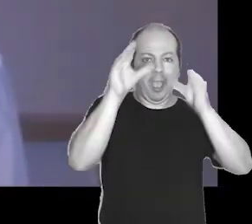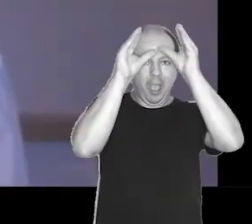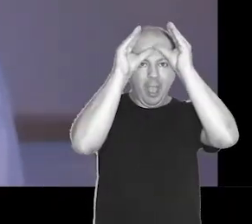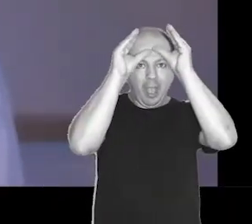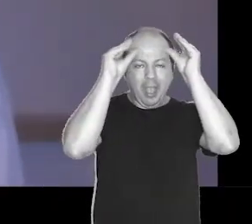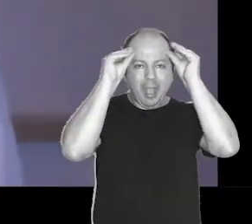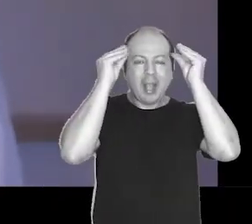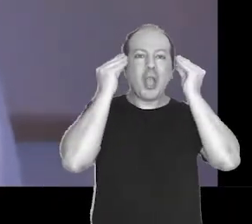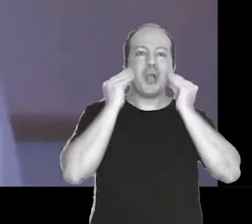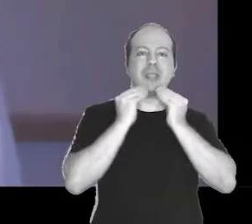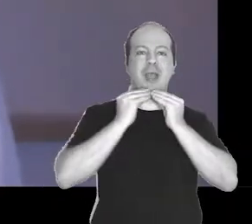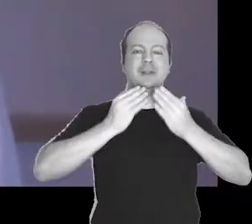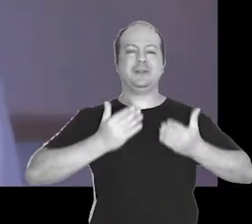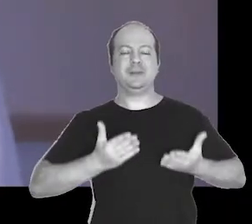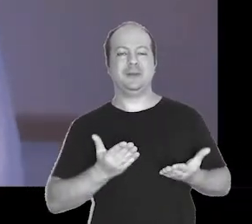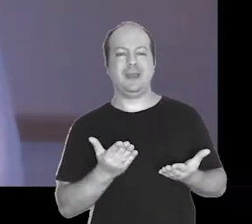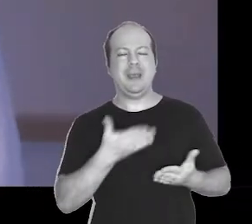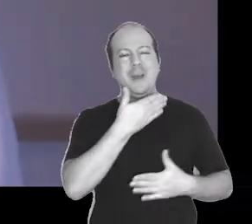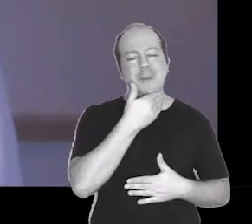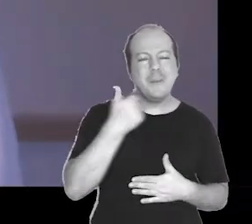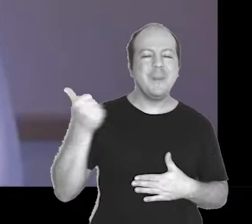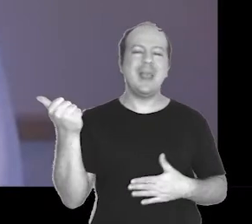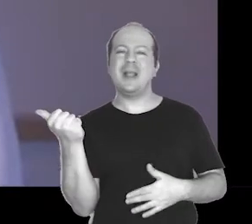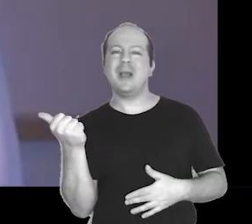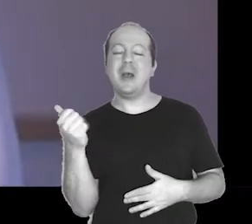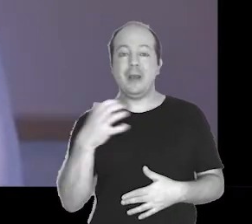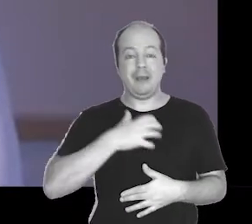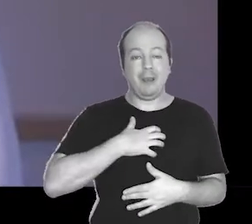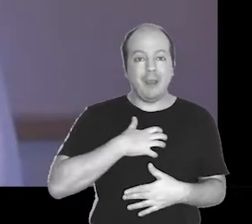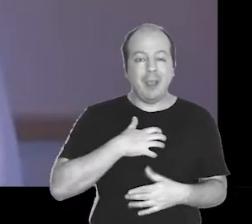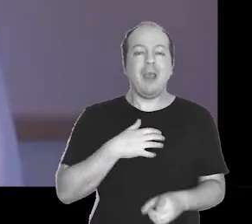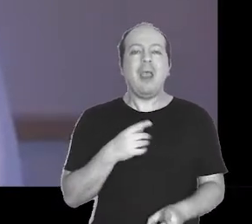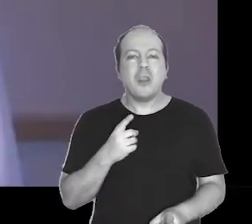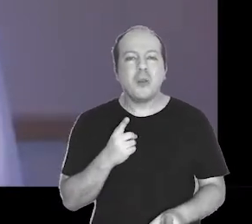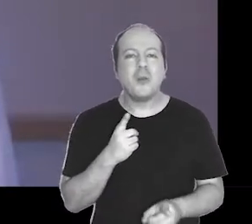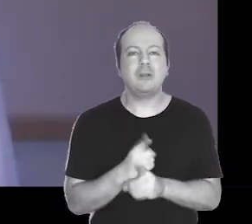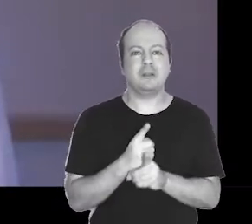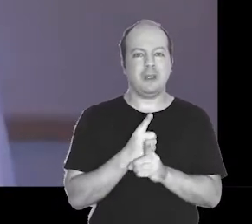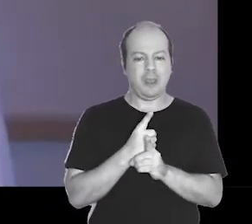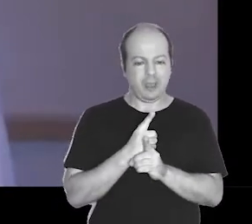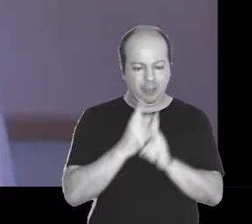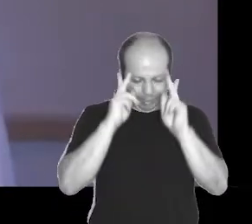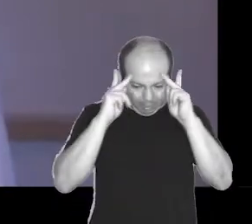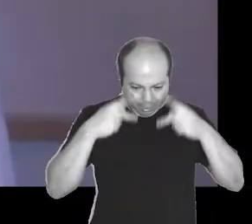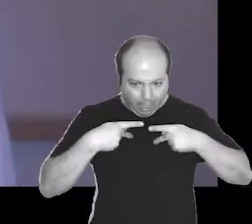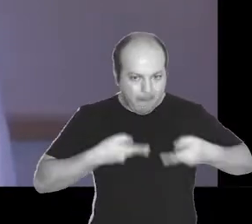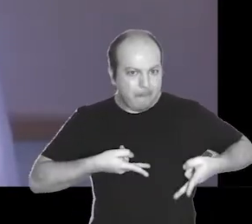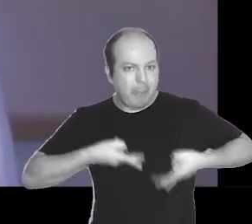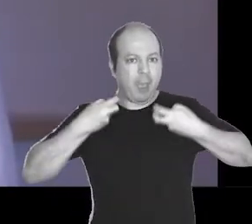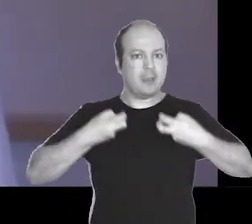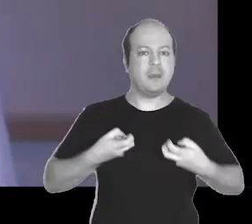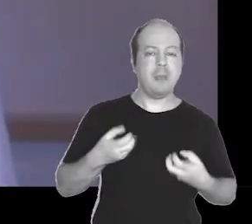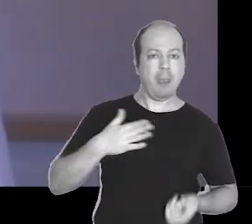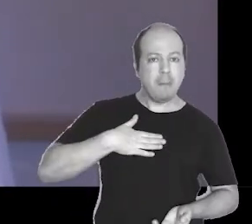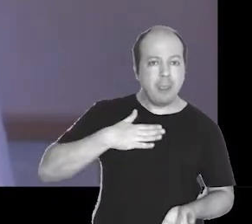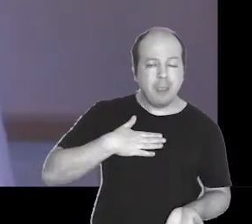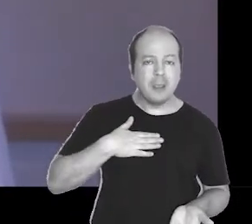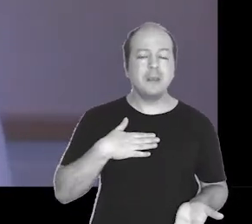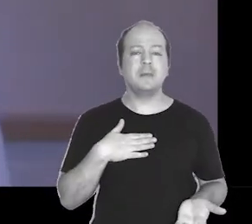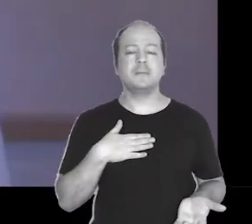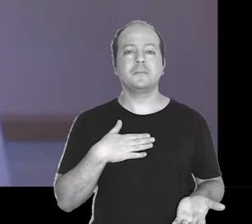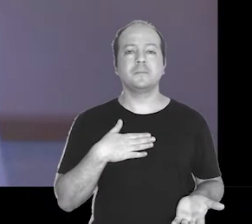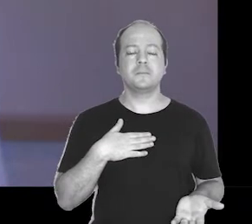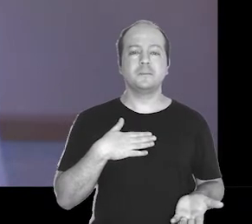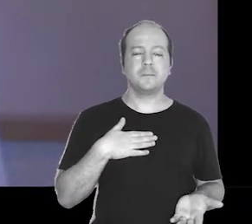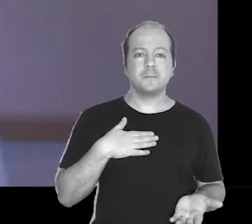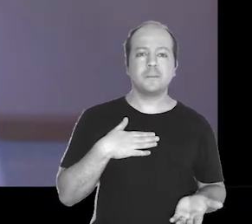Leonardo, foi o melhor modo que encontrei de me buscar a mim.